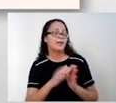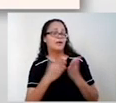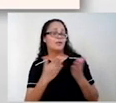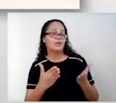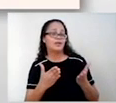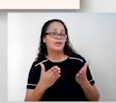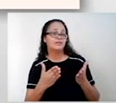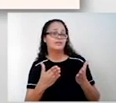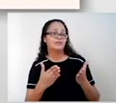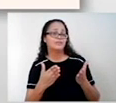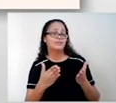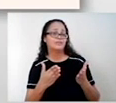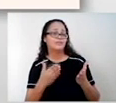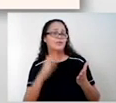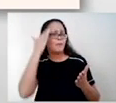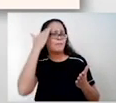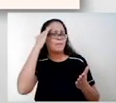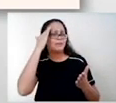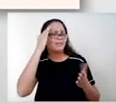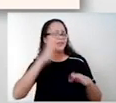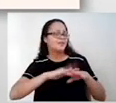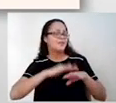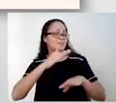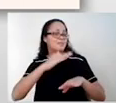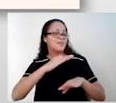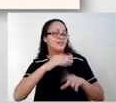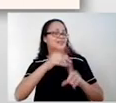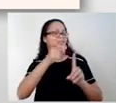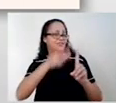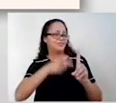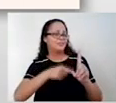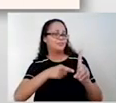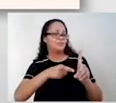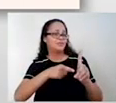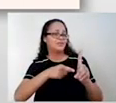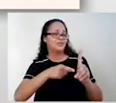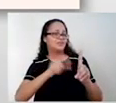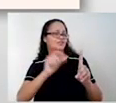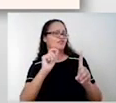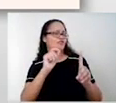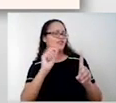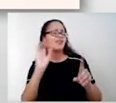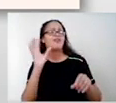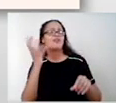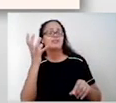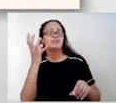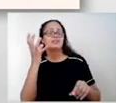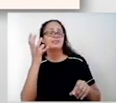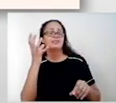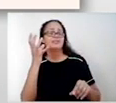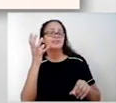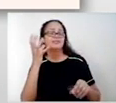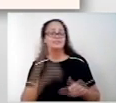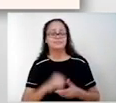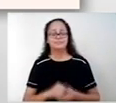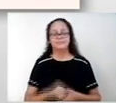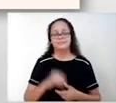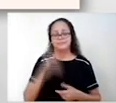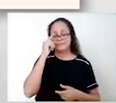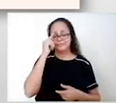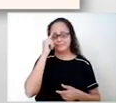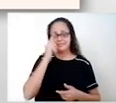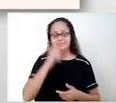autora Adriana Falcão para saber mais sobre a Luna Clara e o Apolo 11? O que será que vai acontecer com ele, né? Ou com a Luna